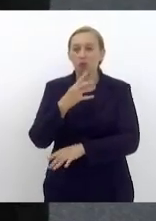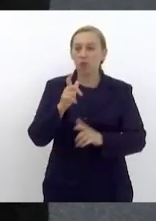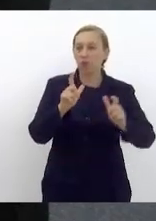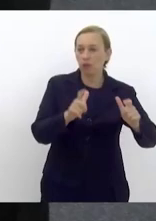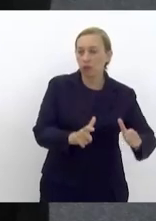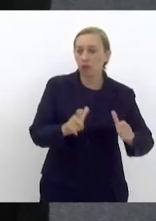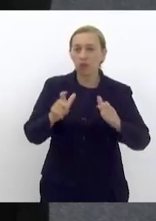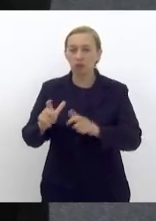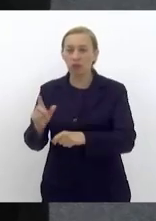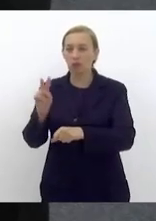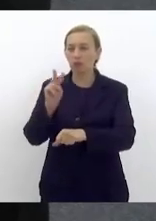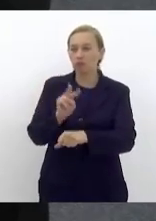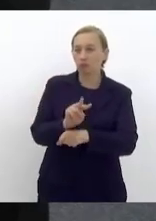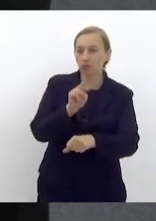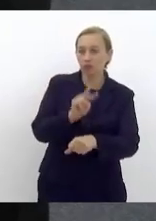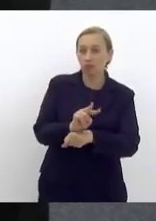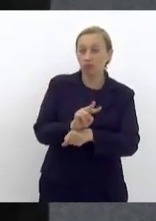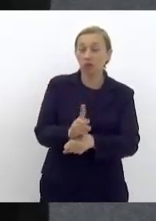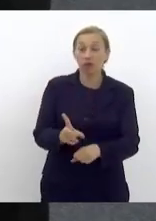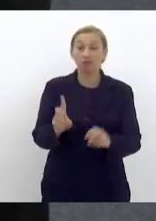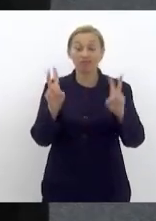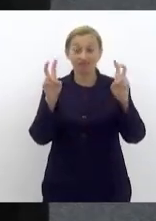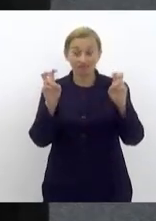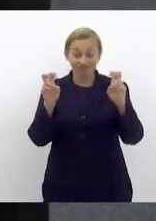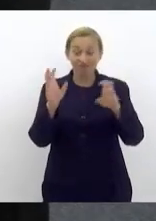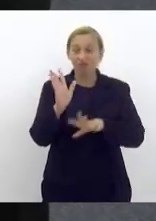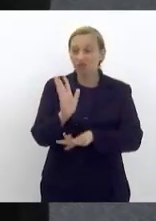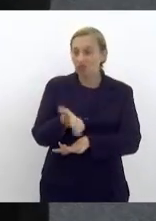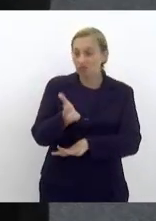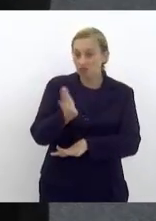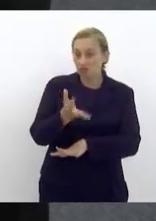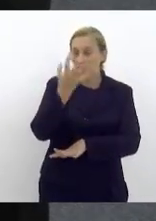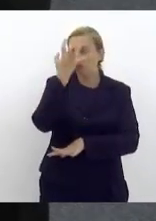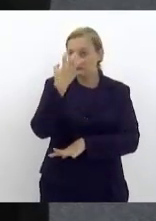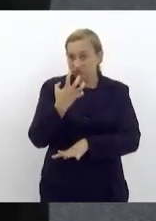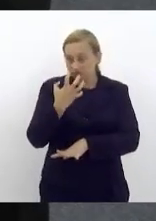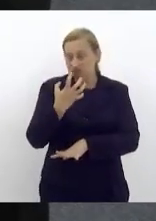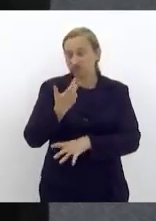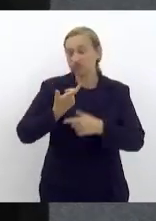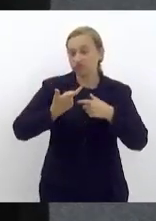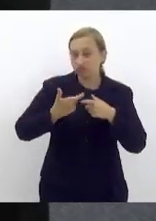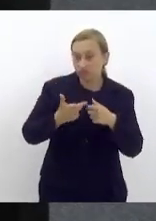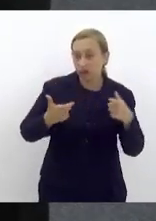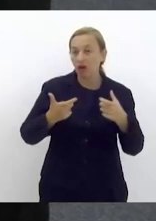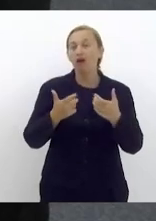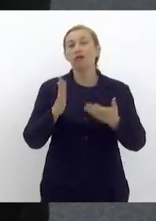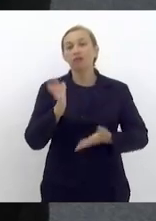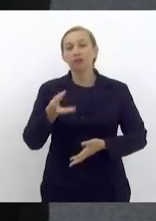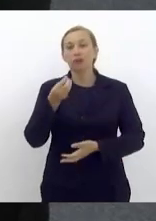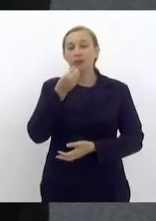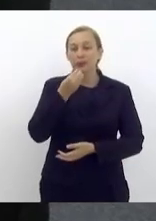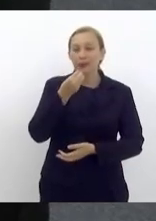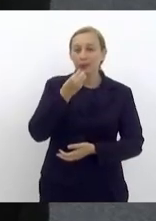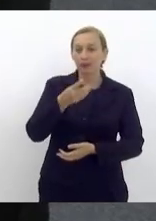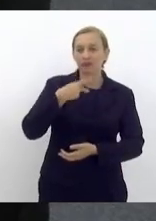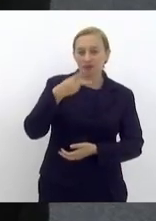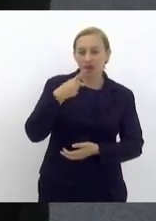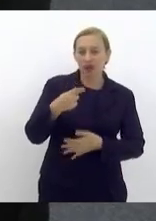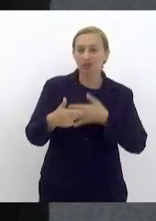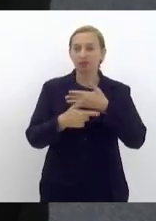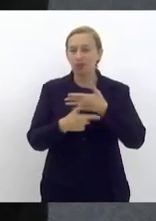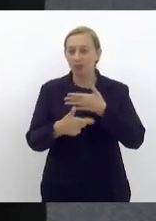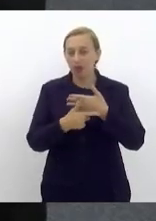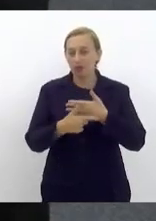de proteção, aquela situação já é de extrema gravidade, né? Tive a oportunidade de falar do papel